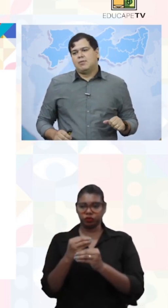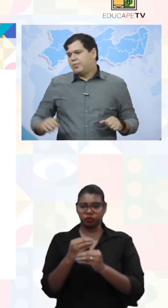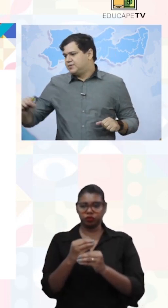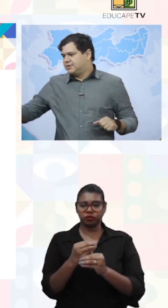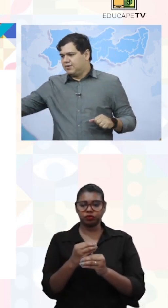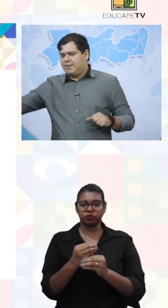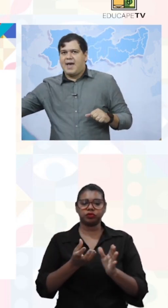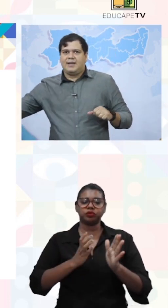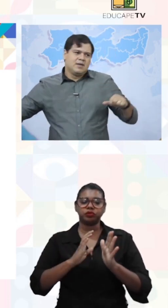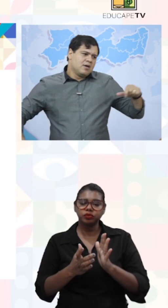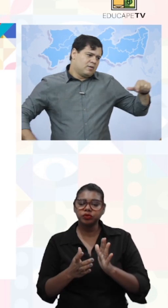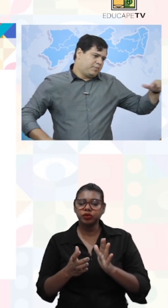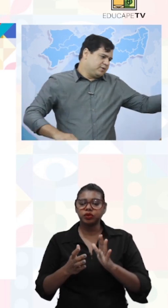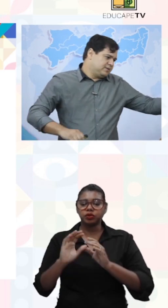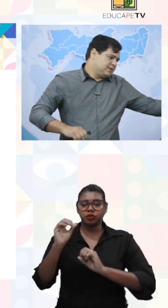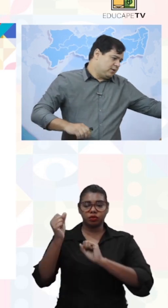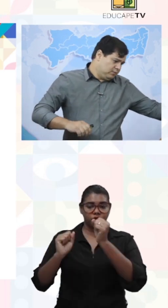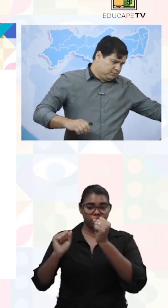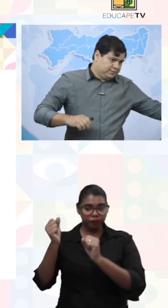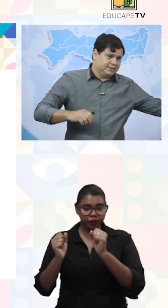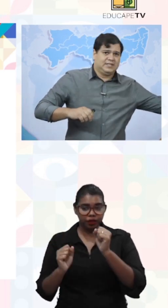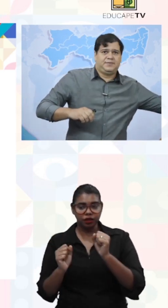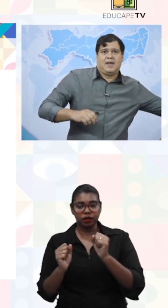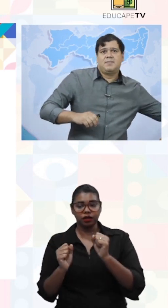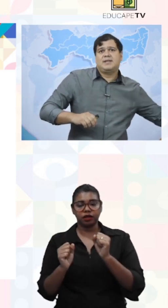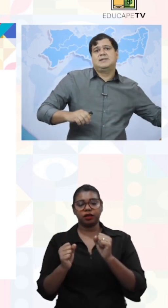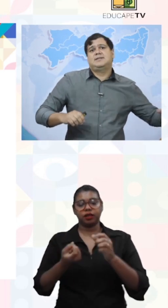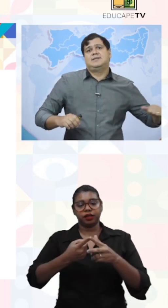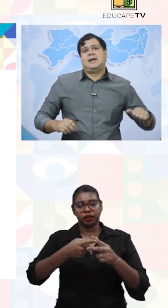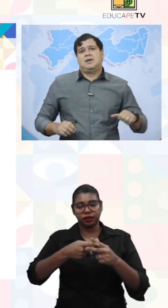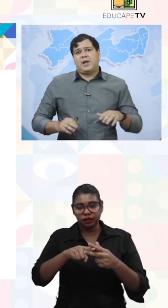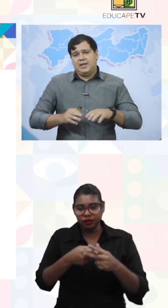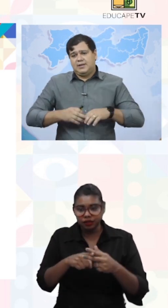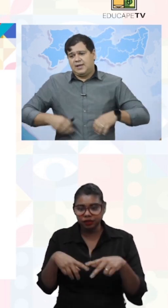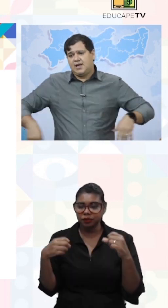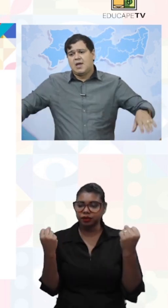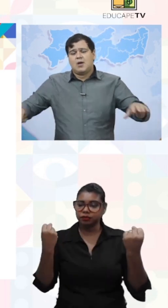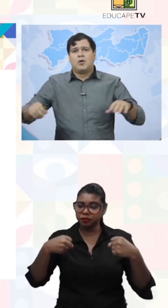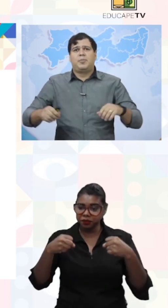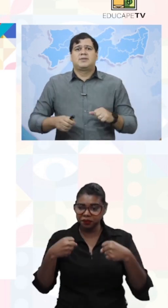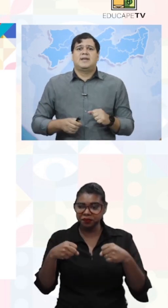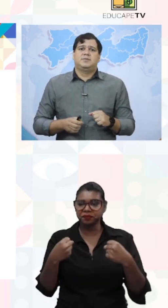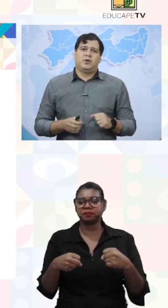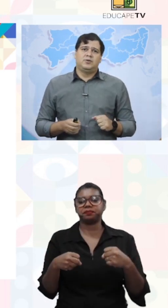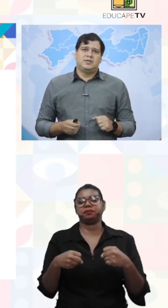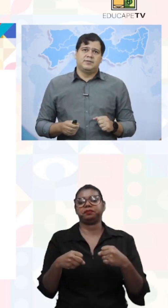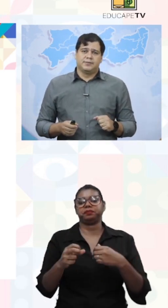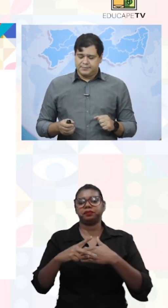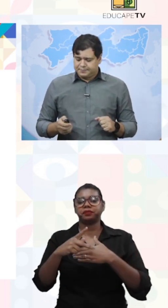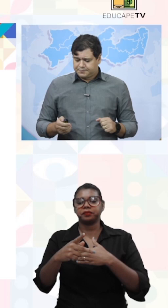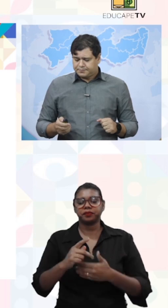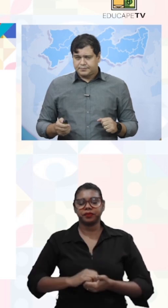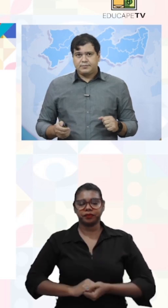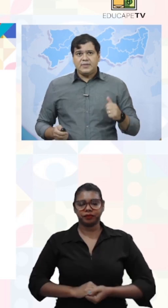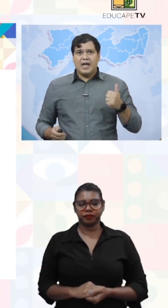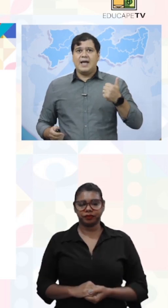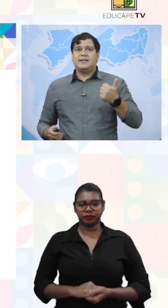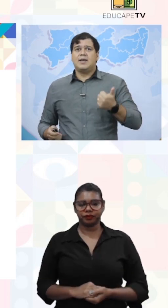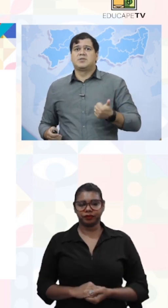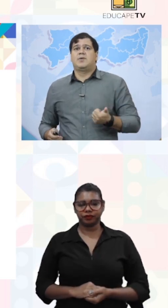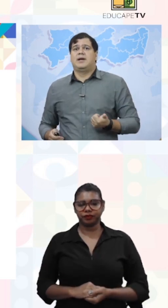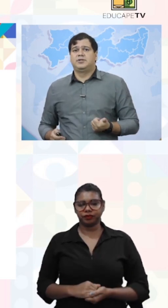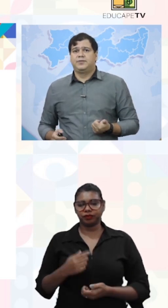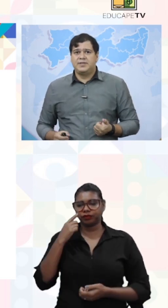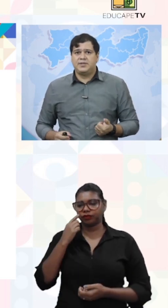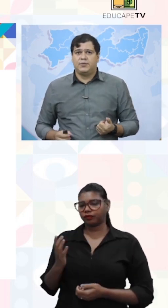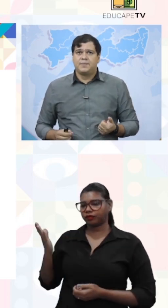né? Uma posição da máquina, uma posição das ferramentas necessárias para que tenha o processo produtivo. Aí temos